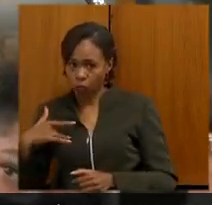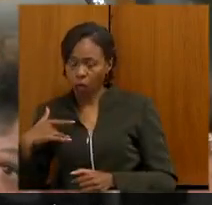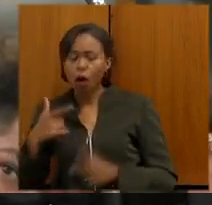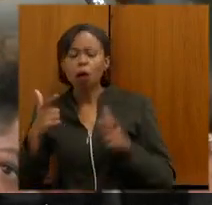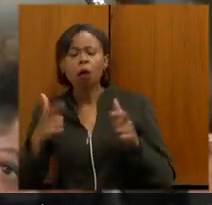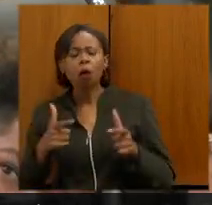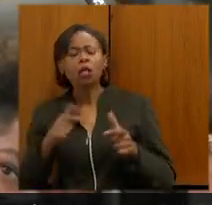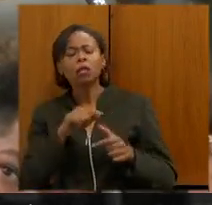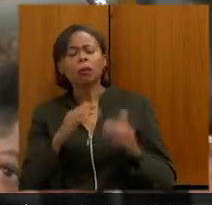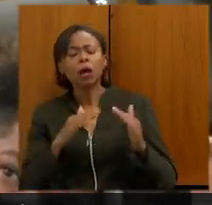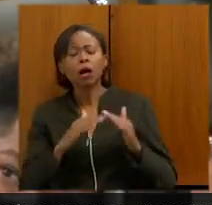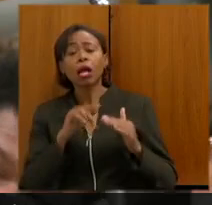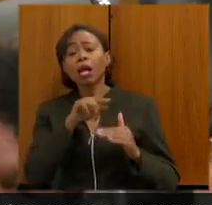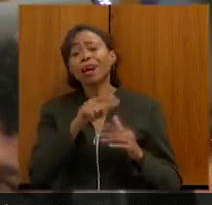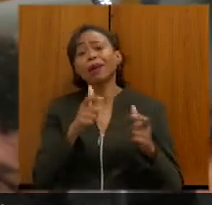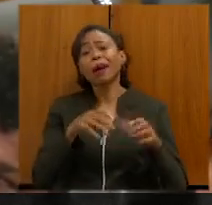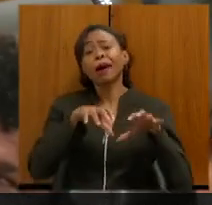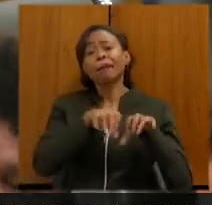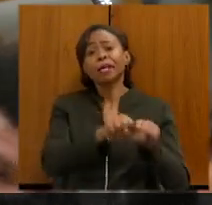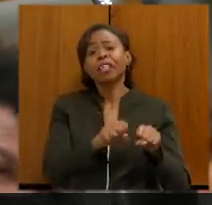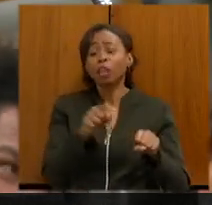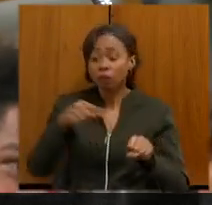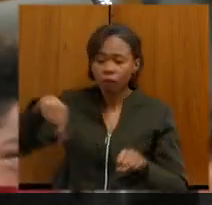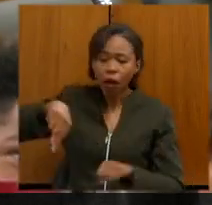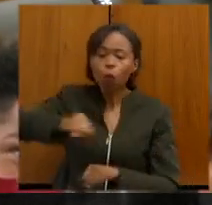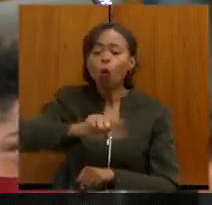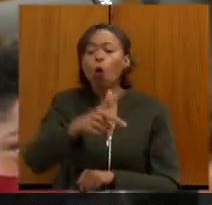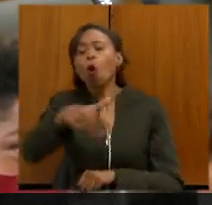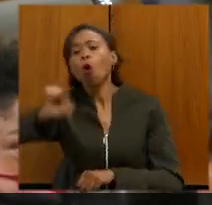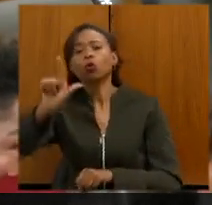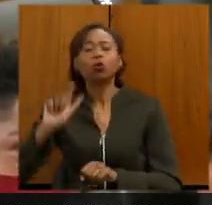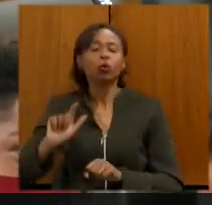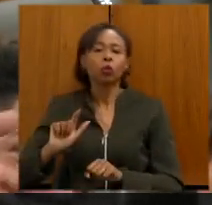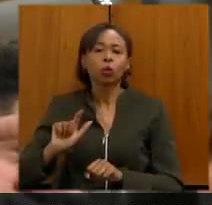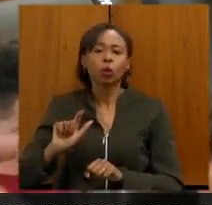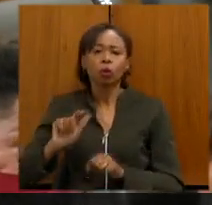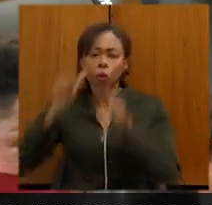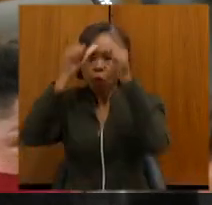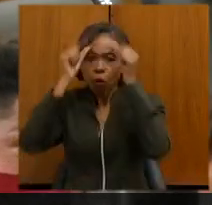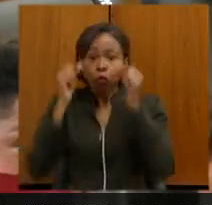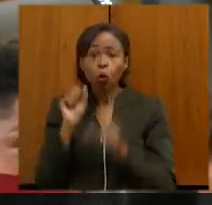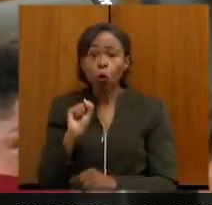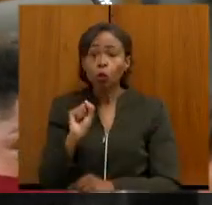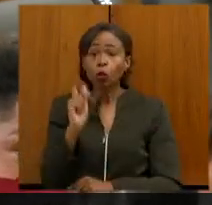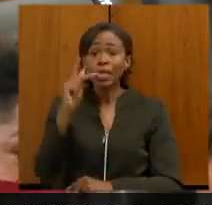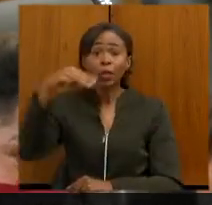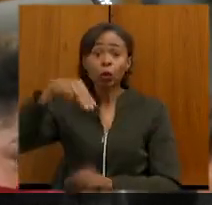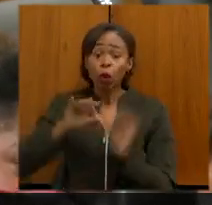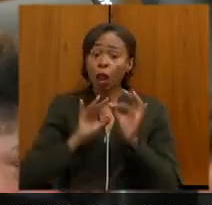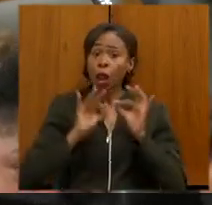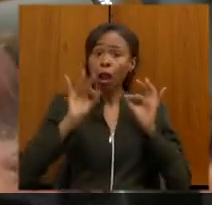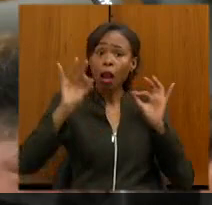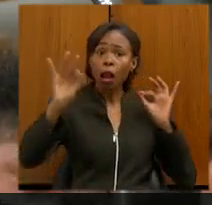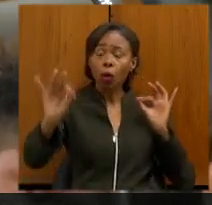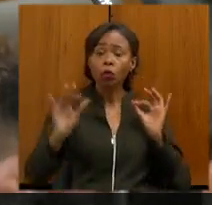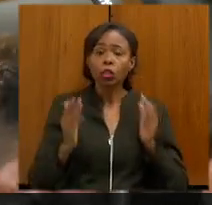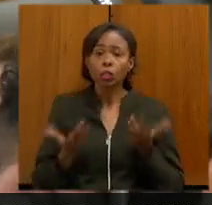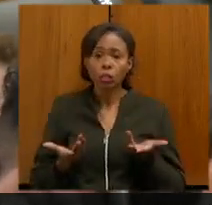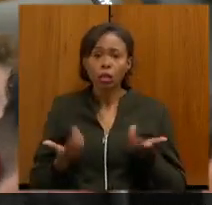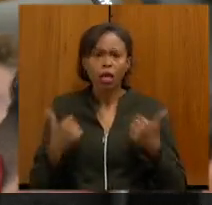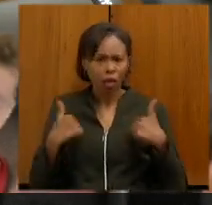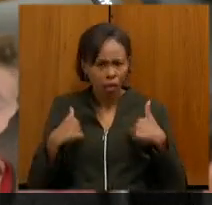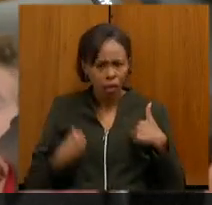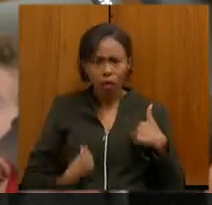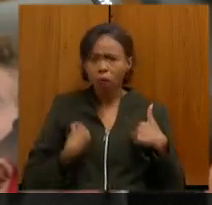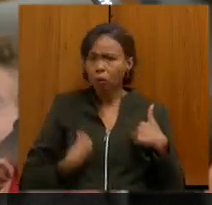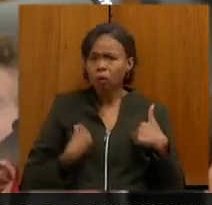para o dono Silvio tem um postulado Dona Silva trem da mais de 8 km de casa suposto eu moro em minha vida inteira